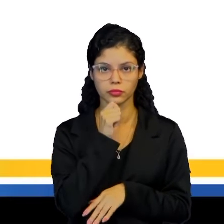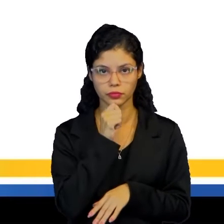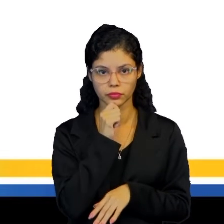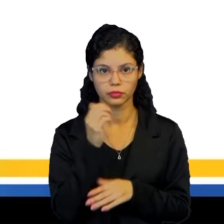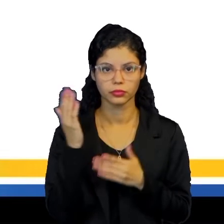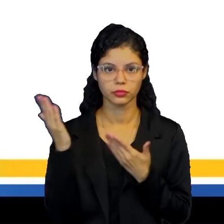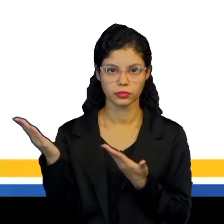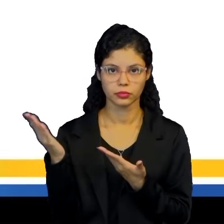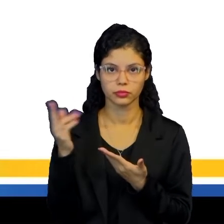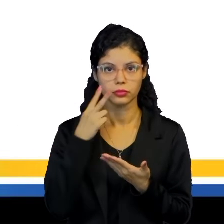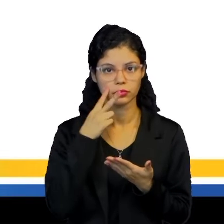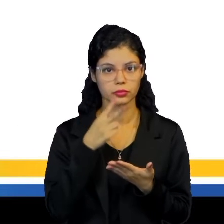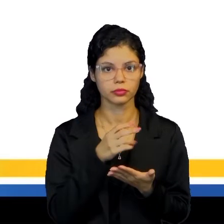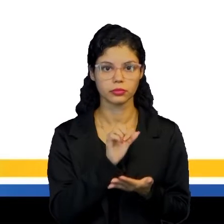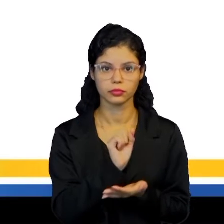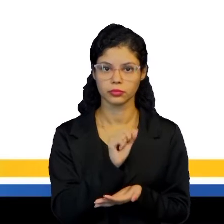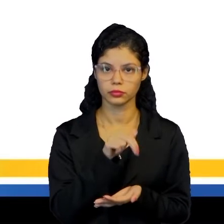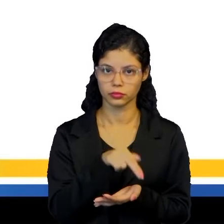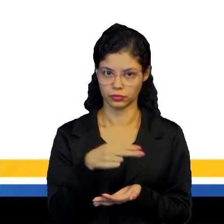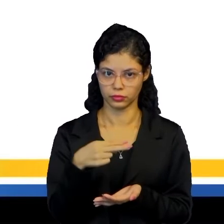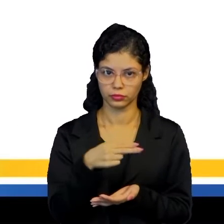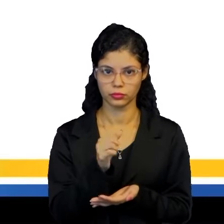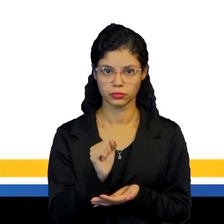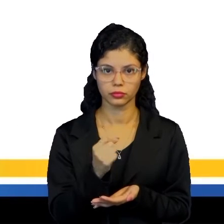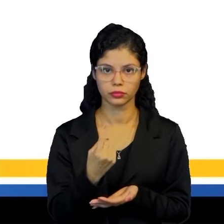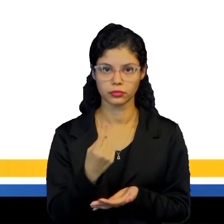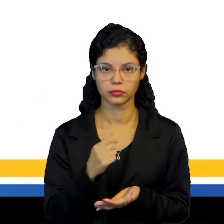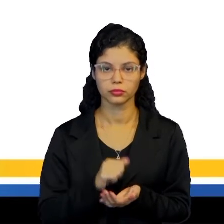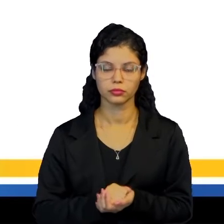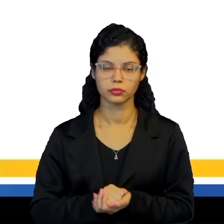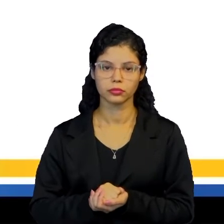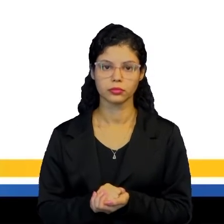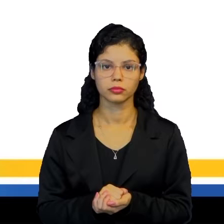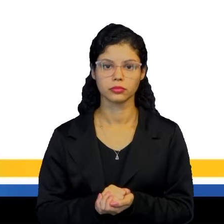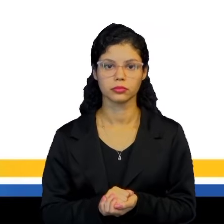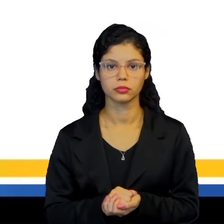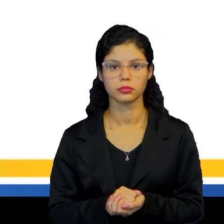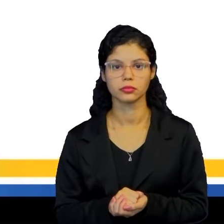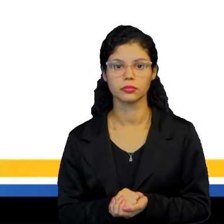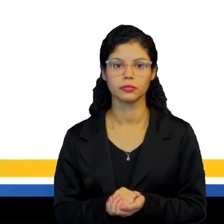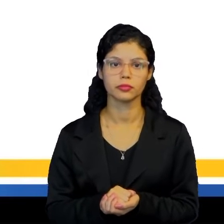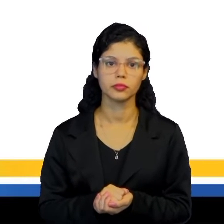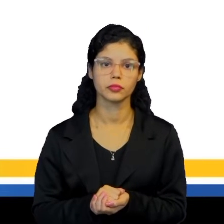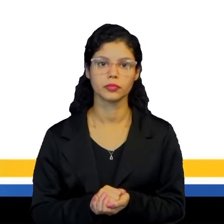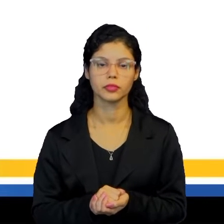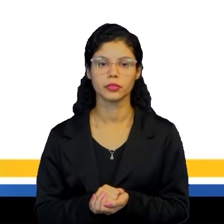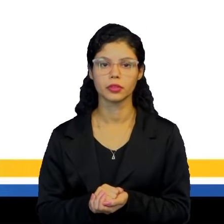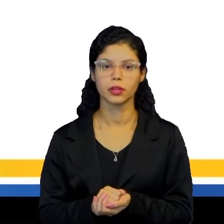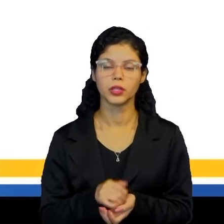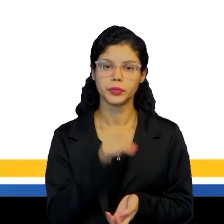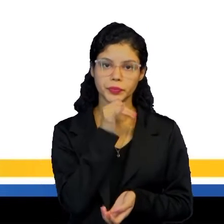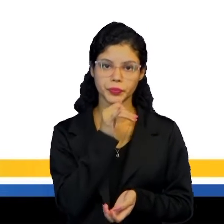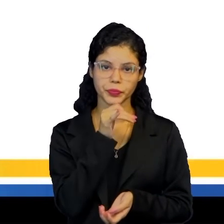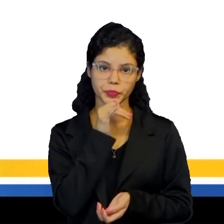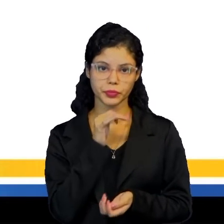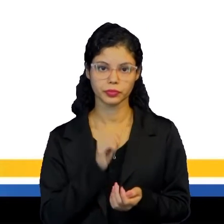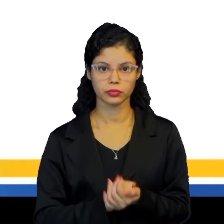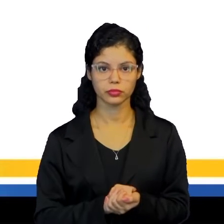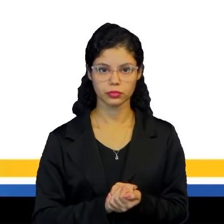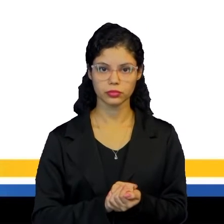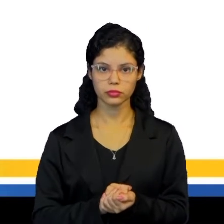aí que vocês estão vendo. Tudo bem? Então, olha aí. Vamos aí fazer um